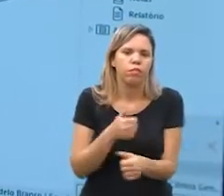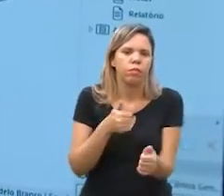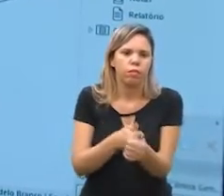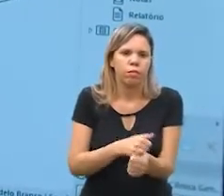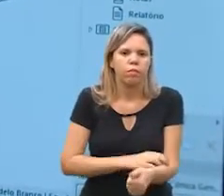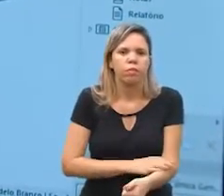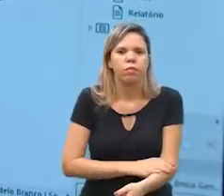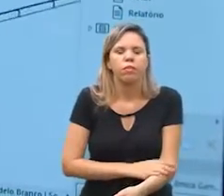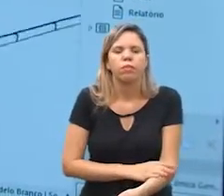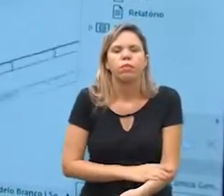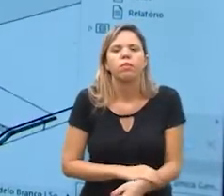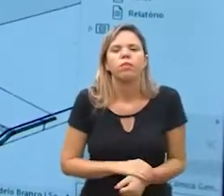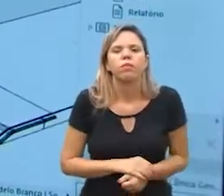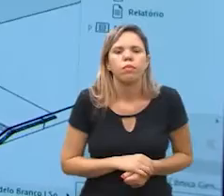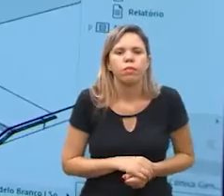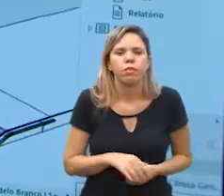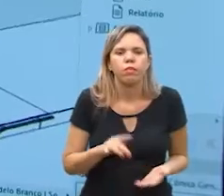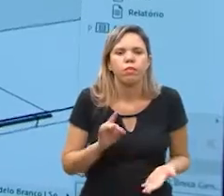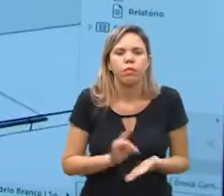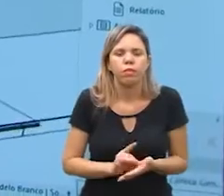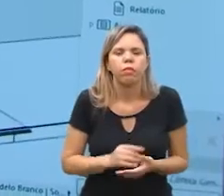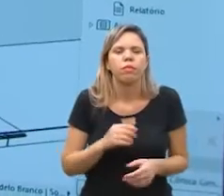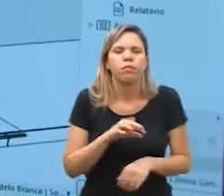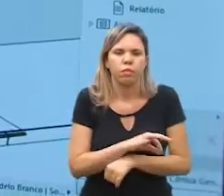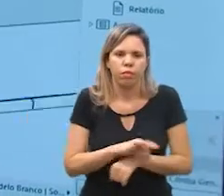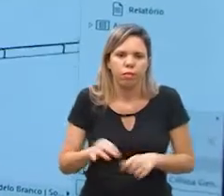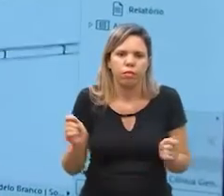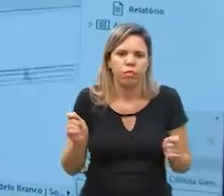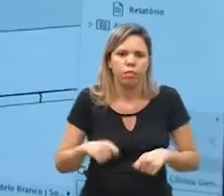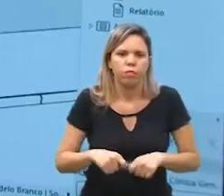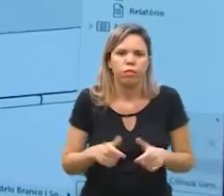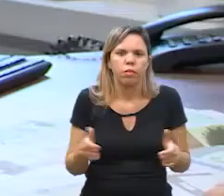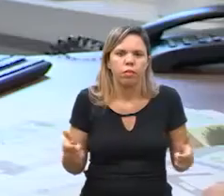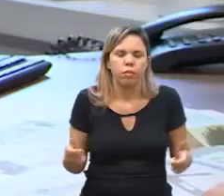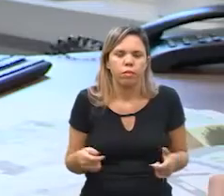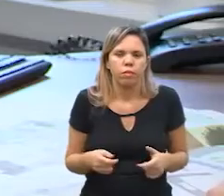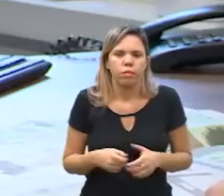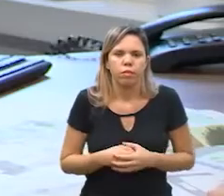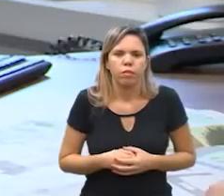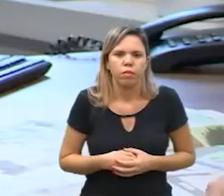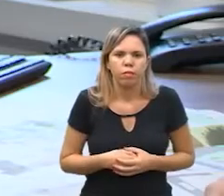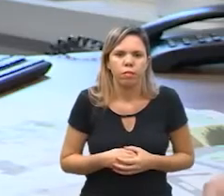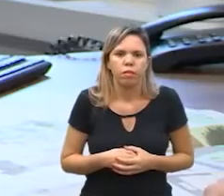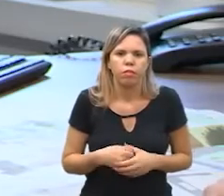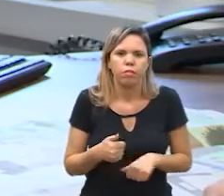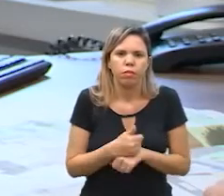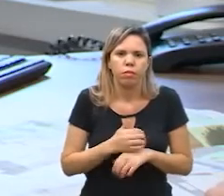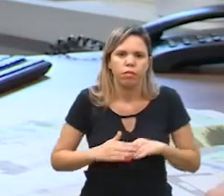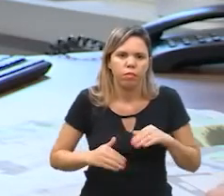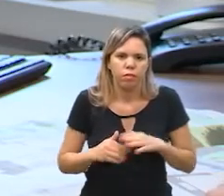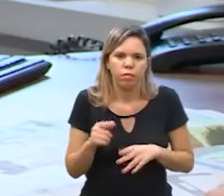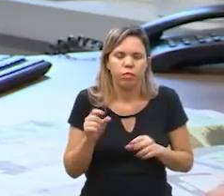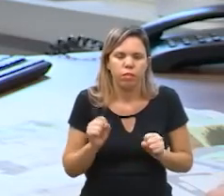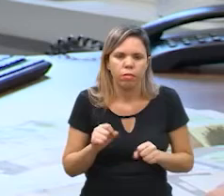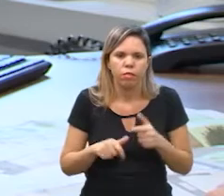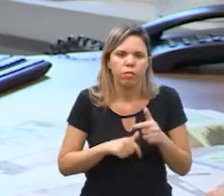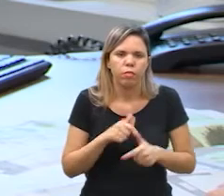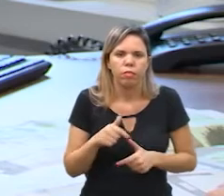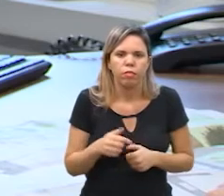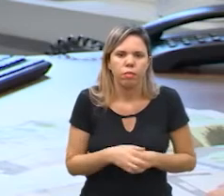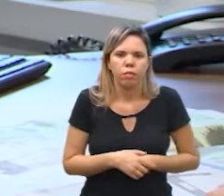acompanhando a construção. Mas, de fato, a arquitetura te possibilita um leque muito grande de opções. Você pode